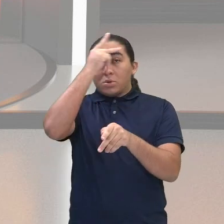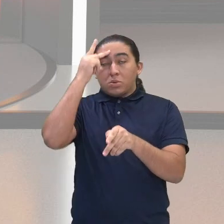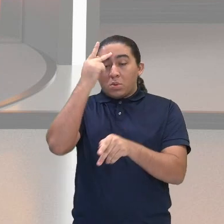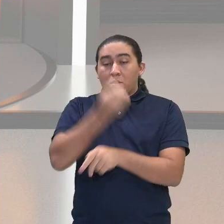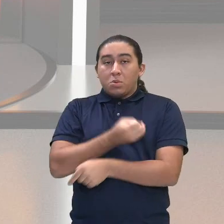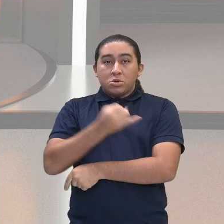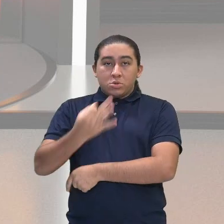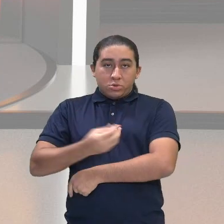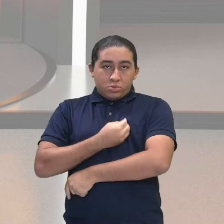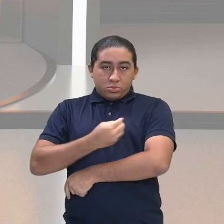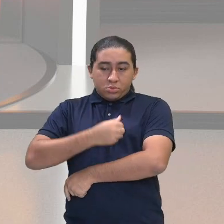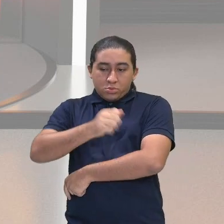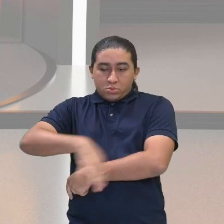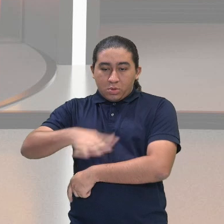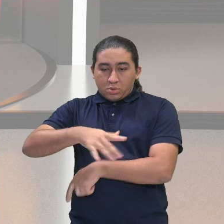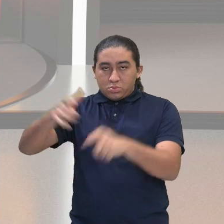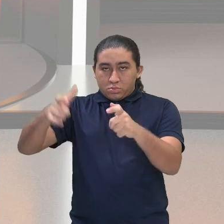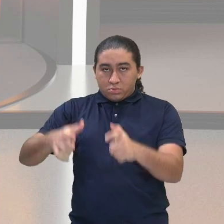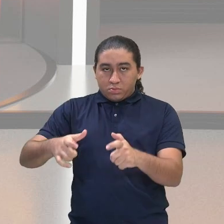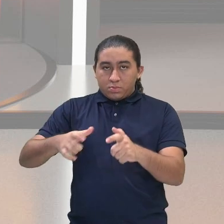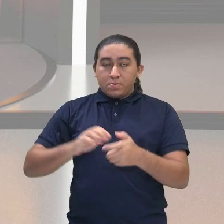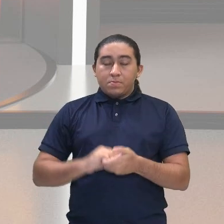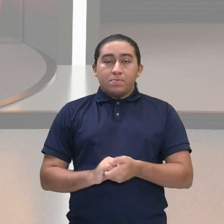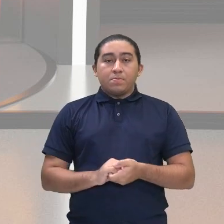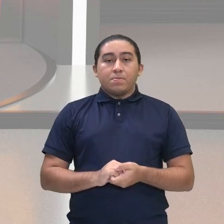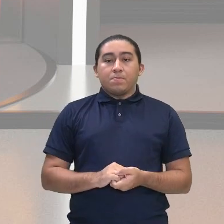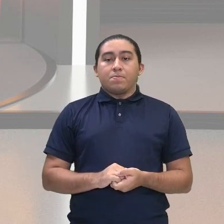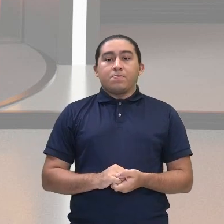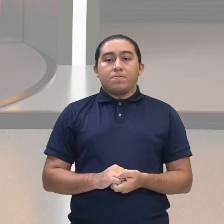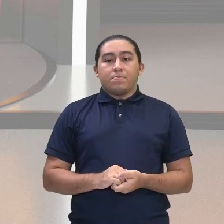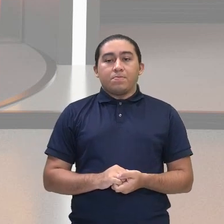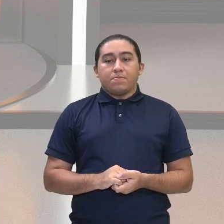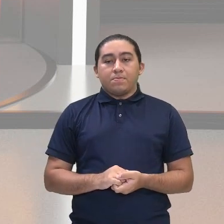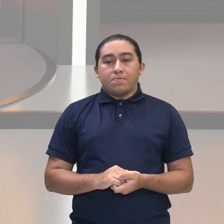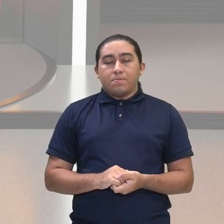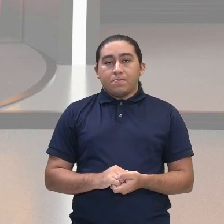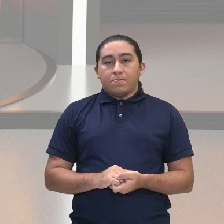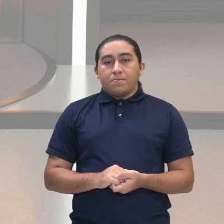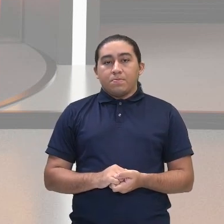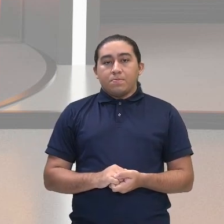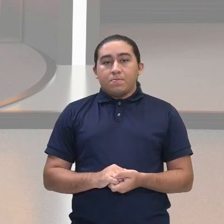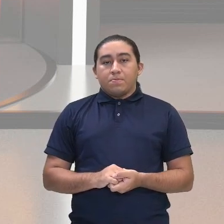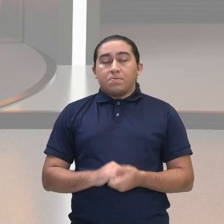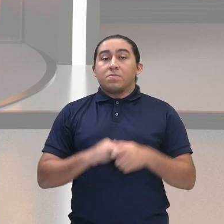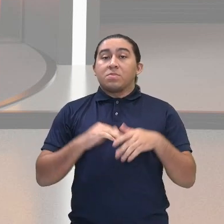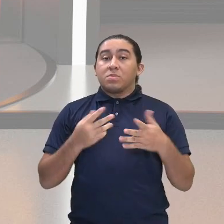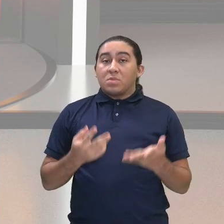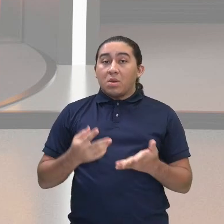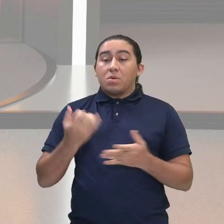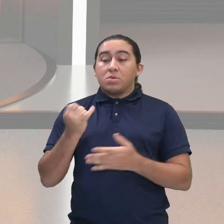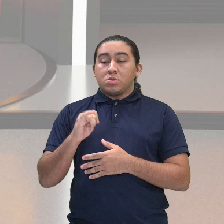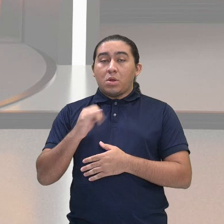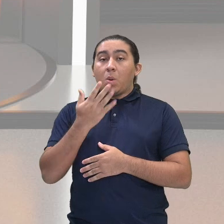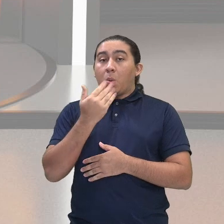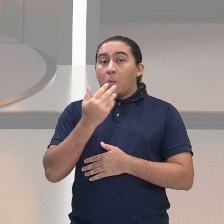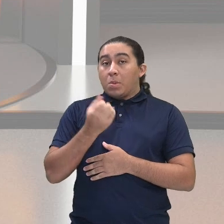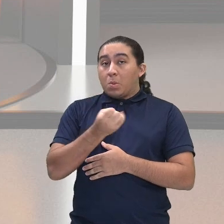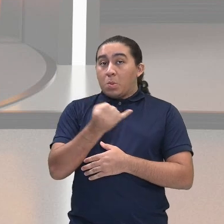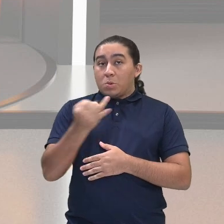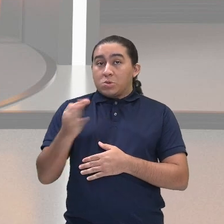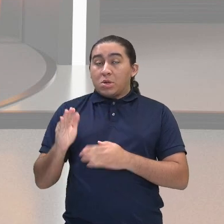determinada região ali, tá bom? Então, aumento na quantidade de alimentos